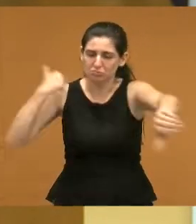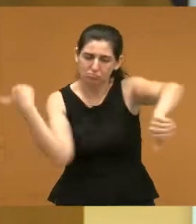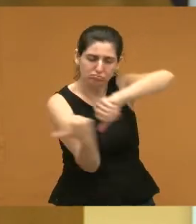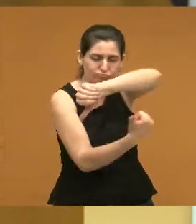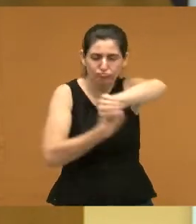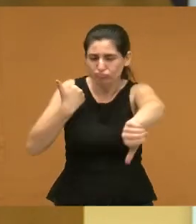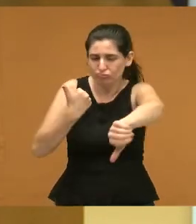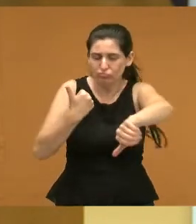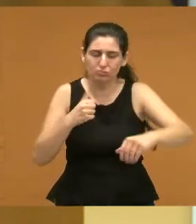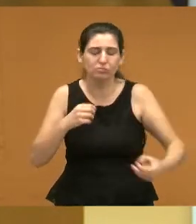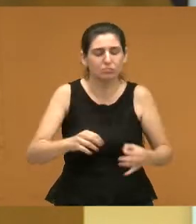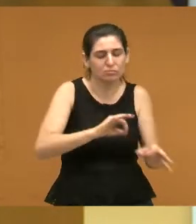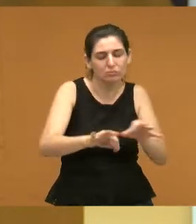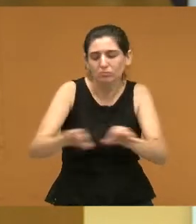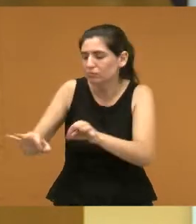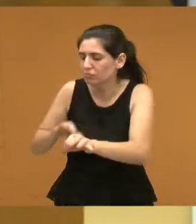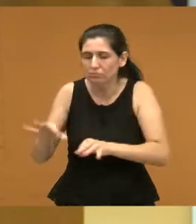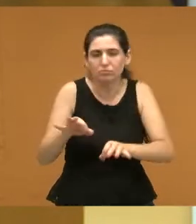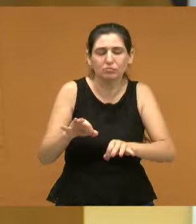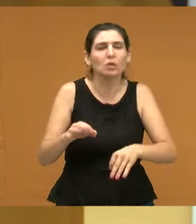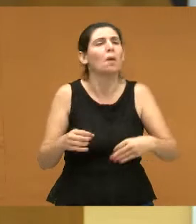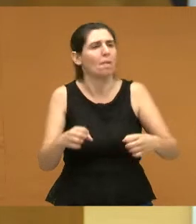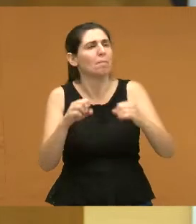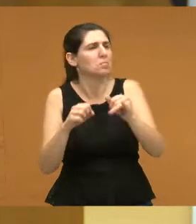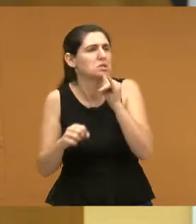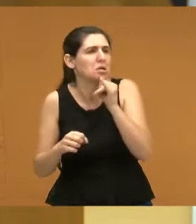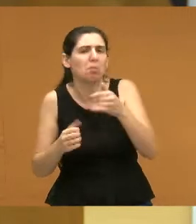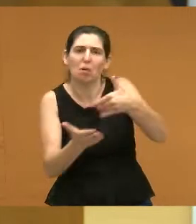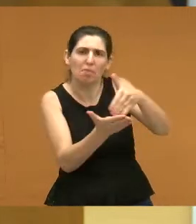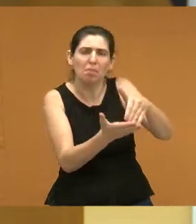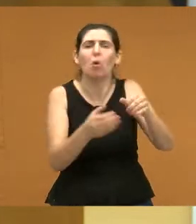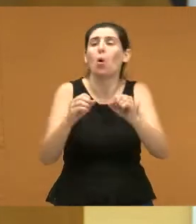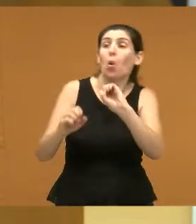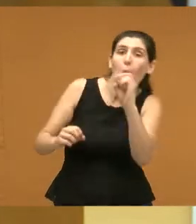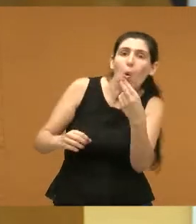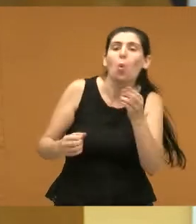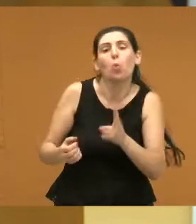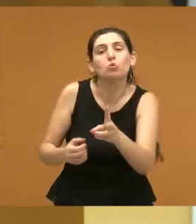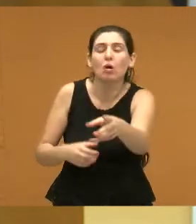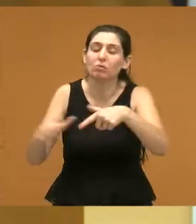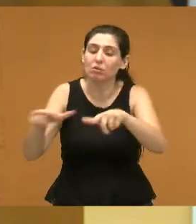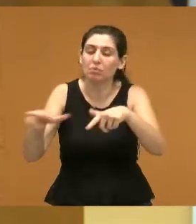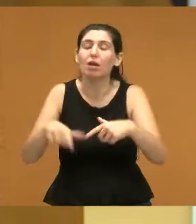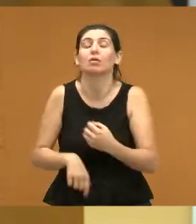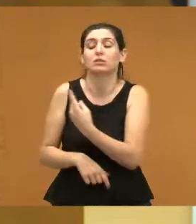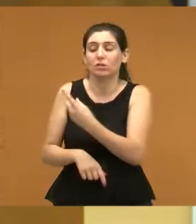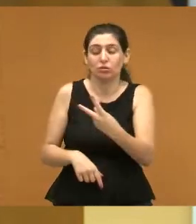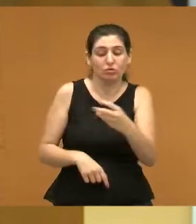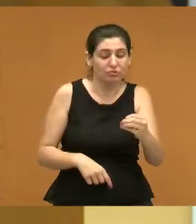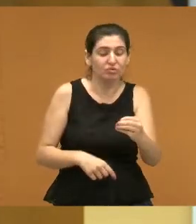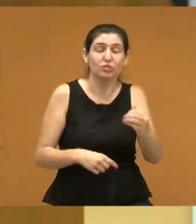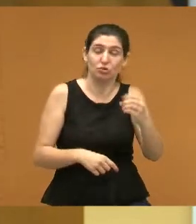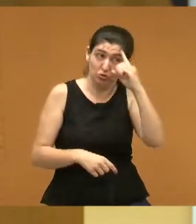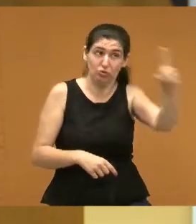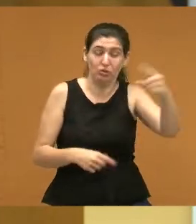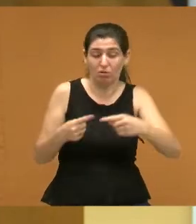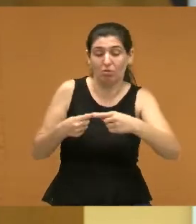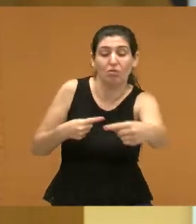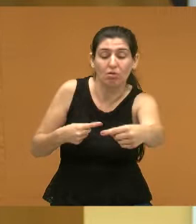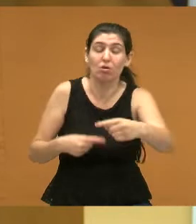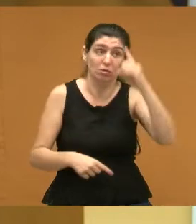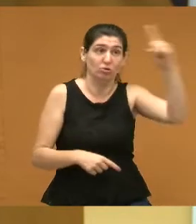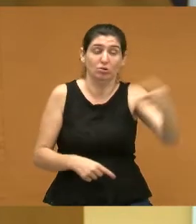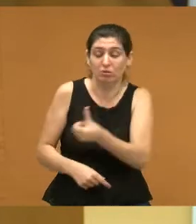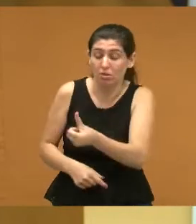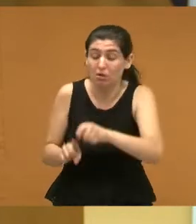sua estrutura administrativa em até 120 dias do julgamento. Dessa forma, o dia 6